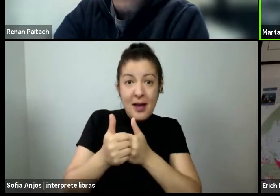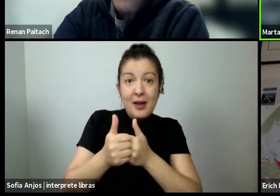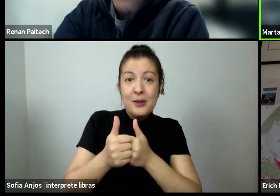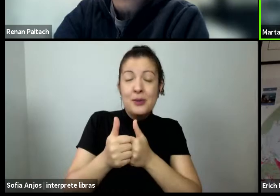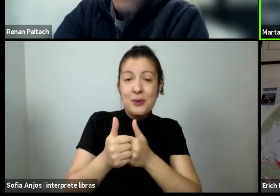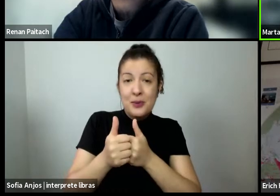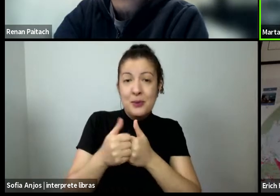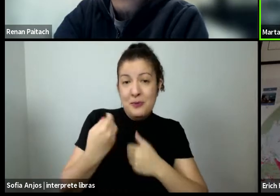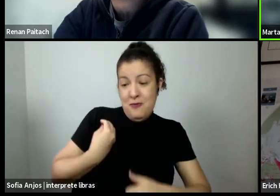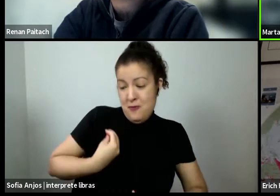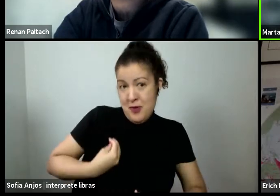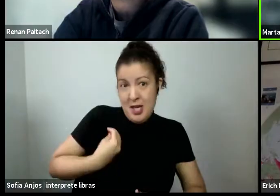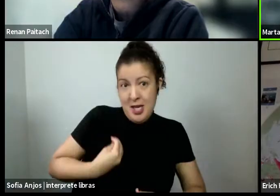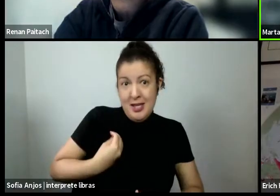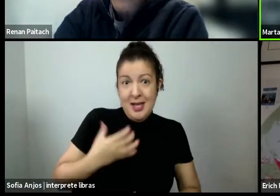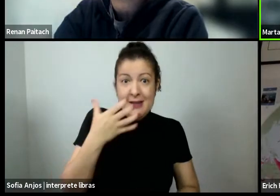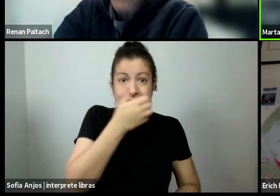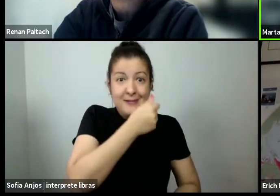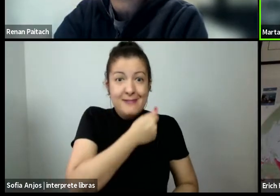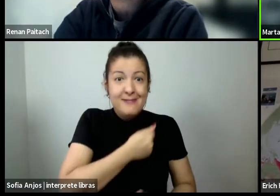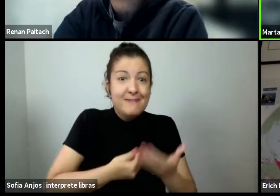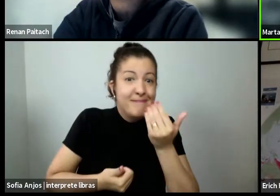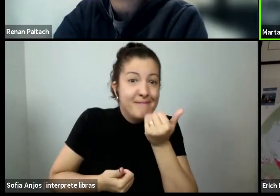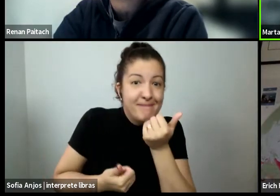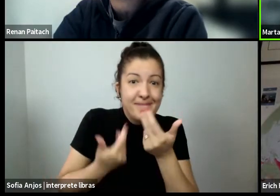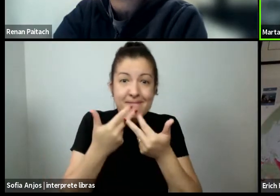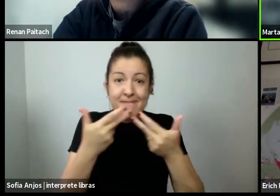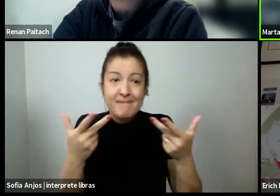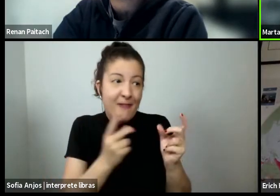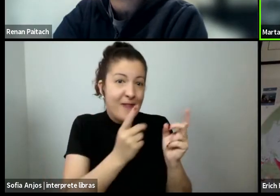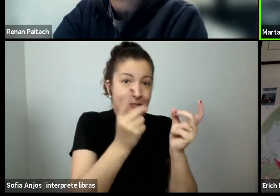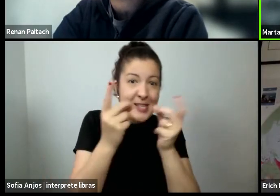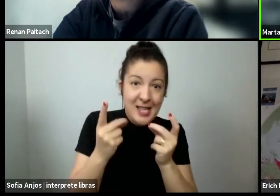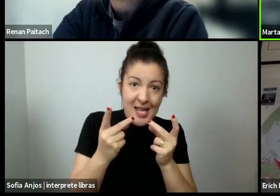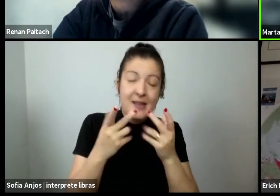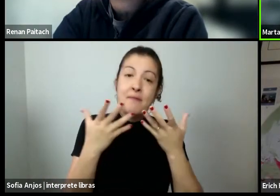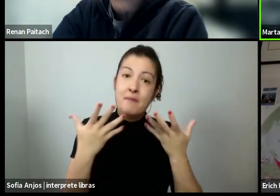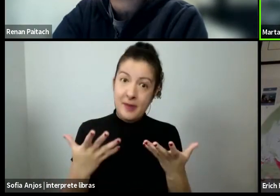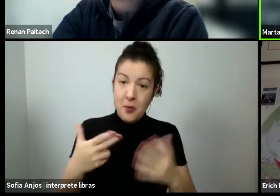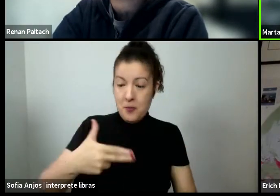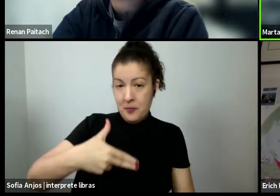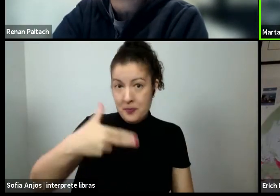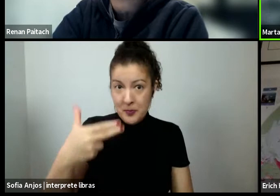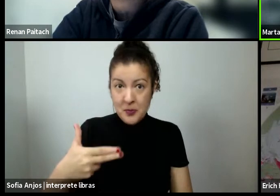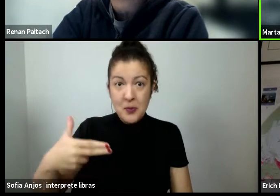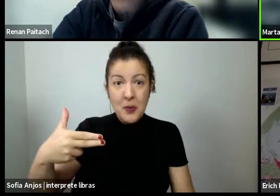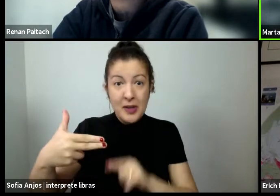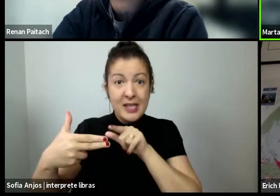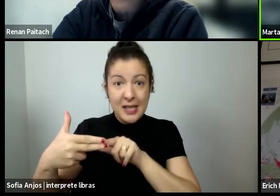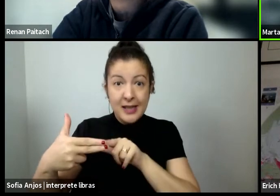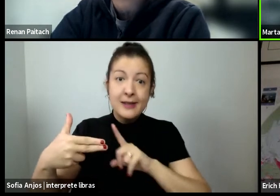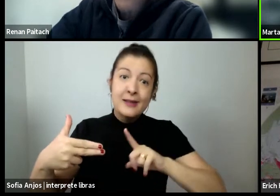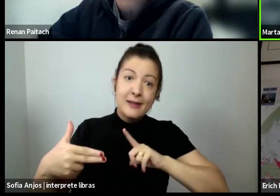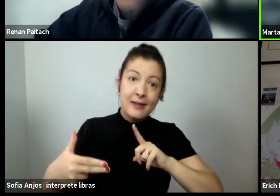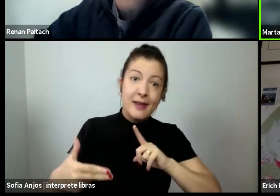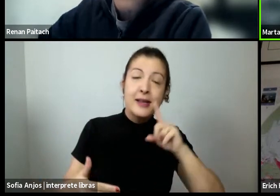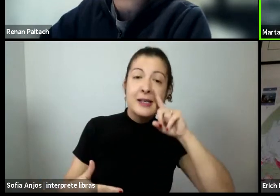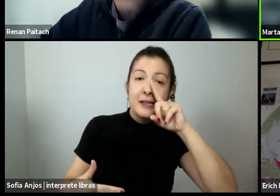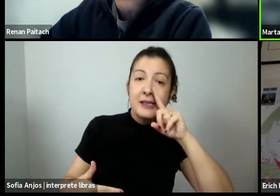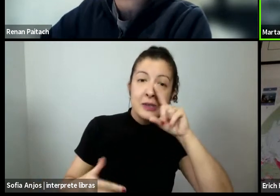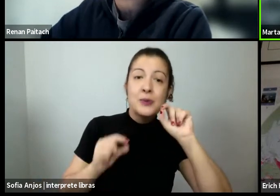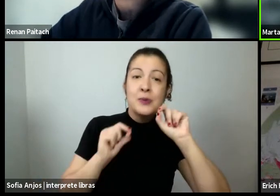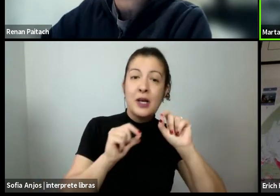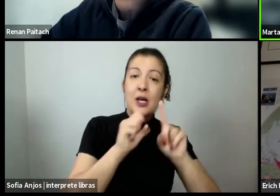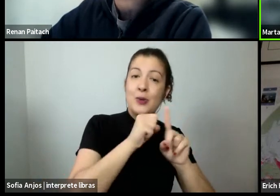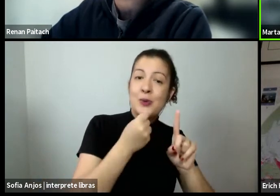de vida. Então, toda essa área de ocorrência de toninhas tem essa realidade socioeconômica que para nós